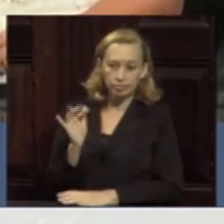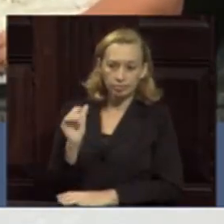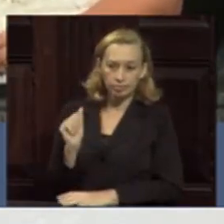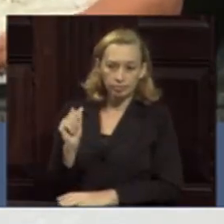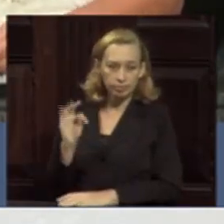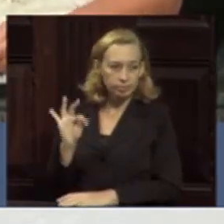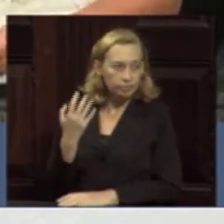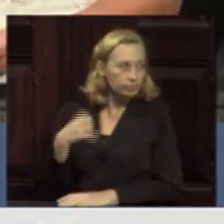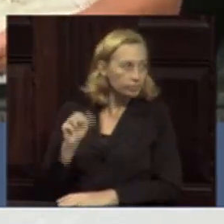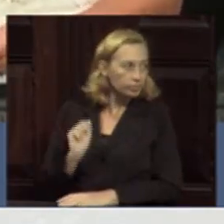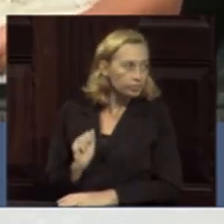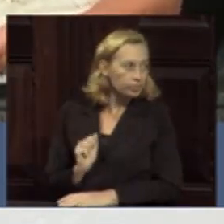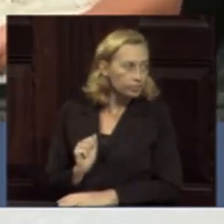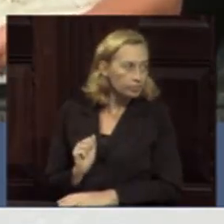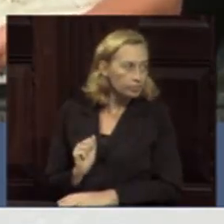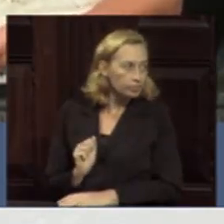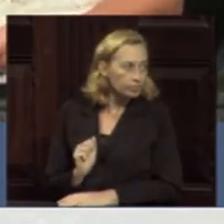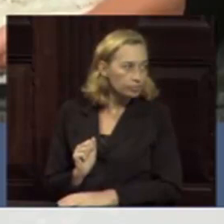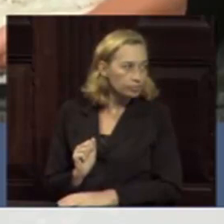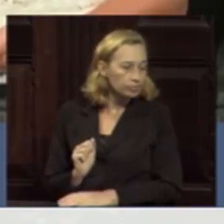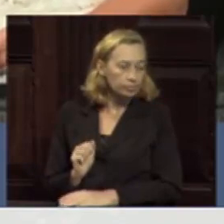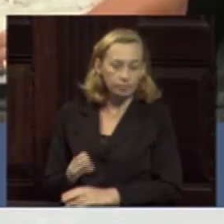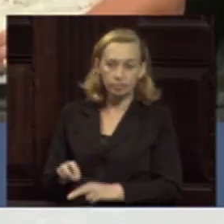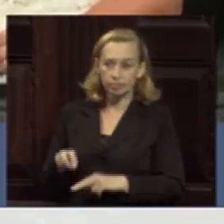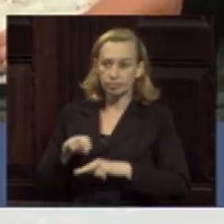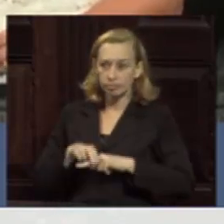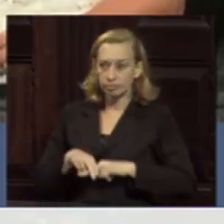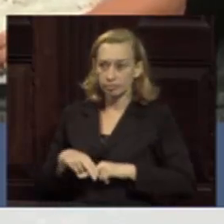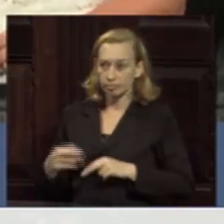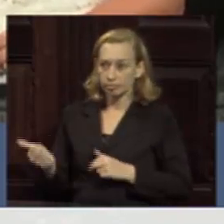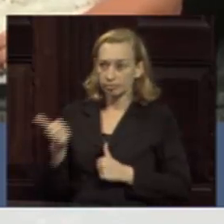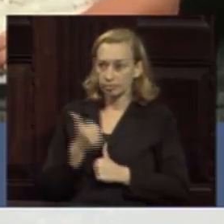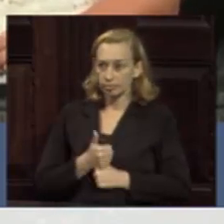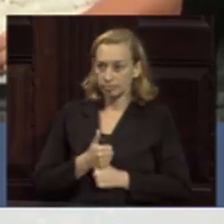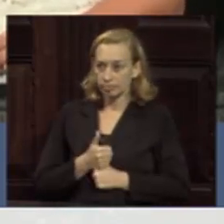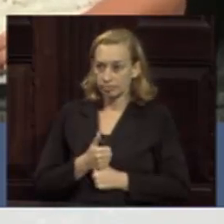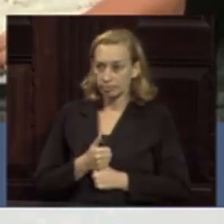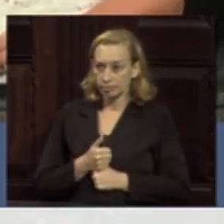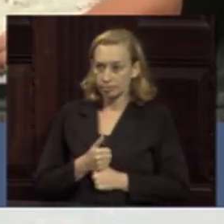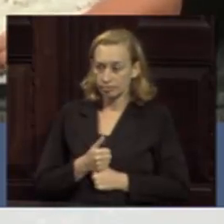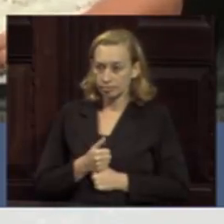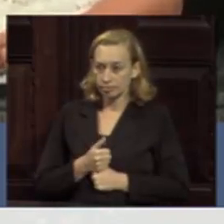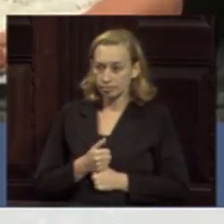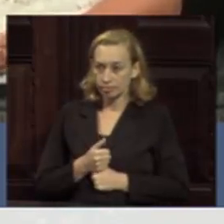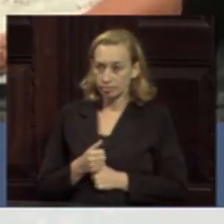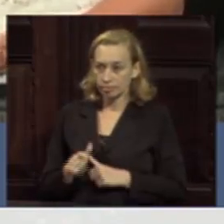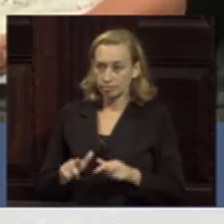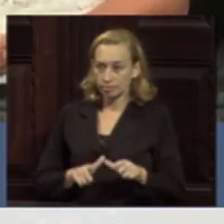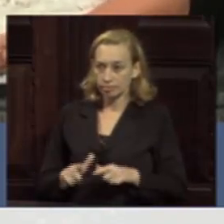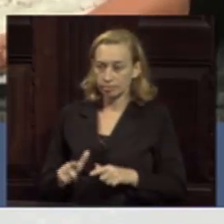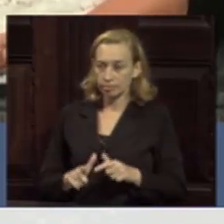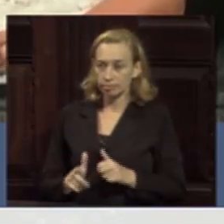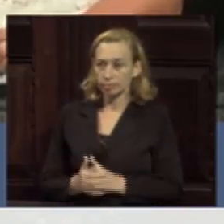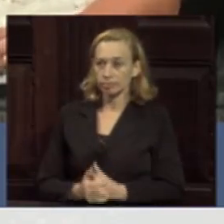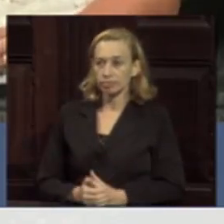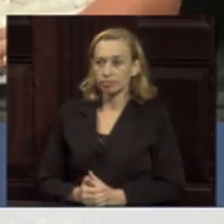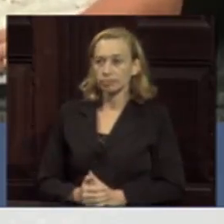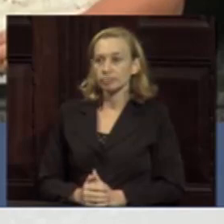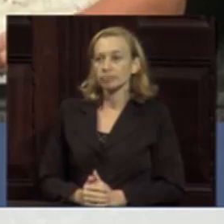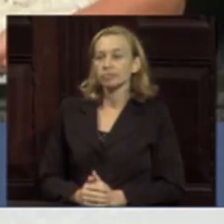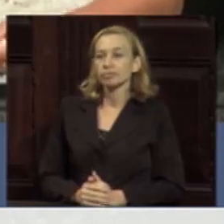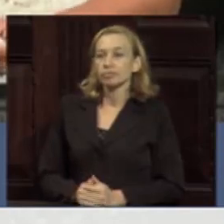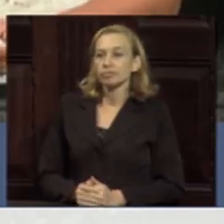já, em homenagem a este dia, estará aqui dirigindo e abrilhantando os trabalhos.